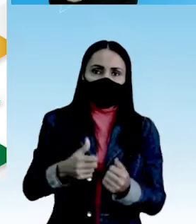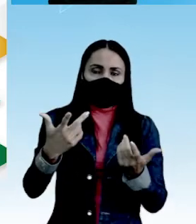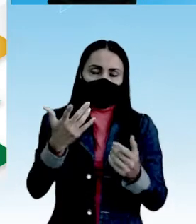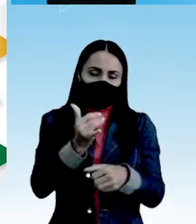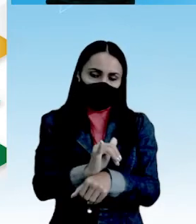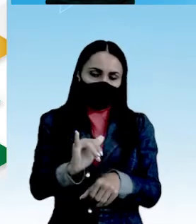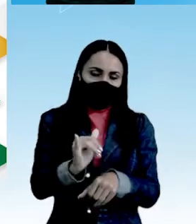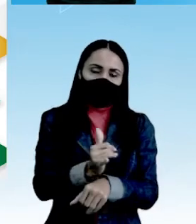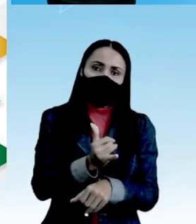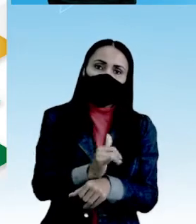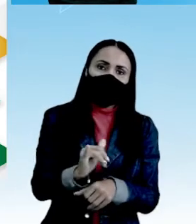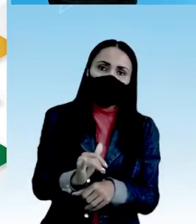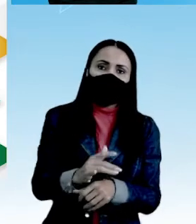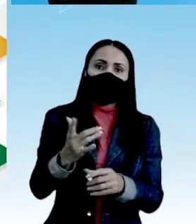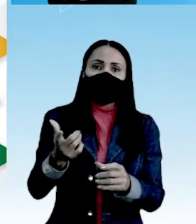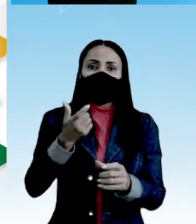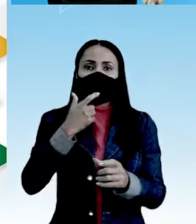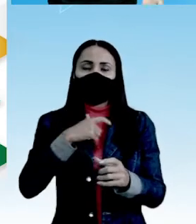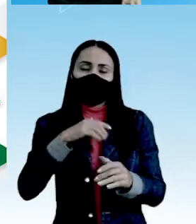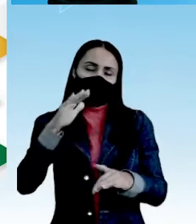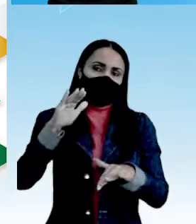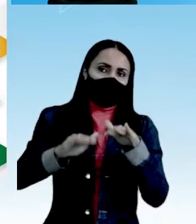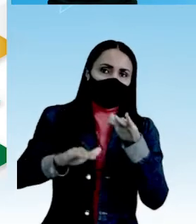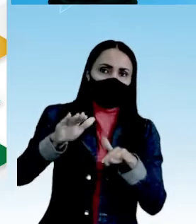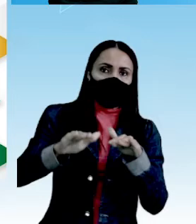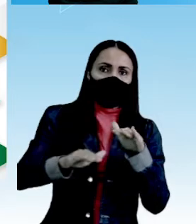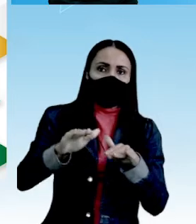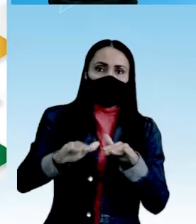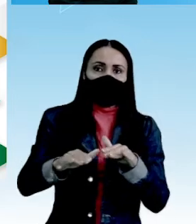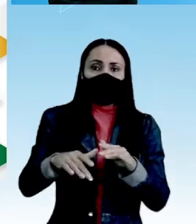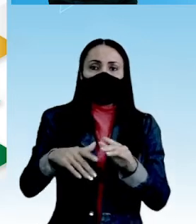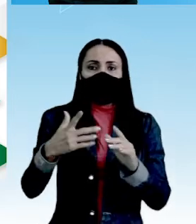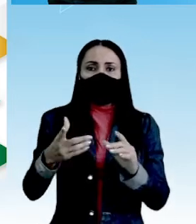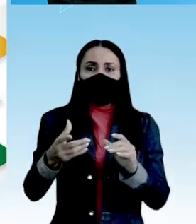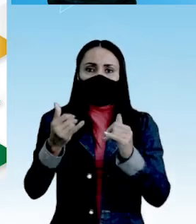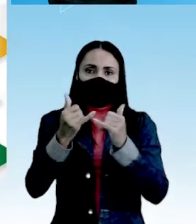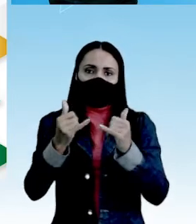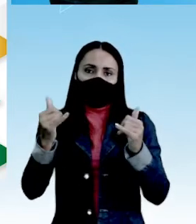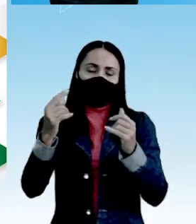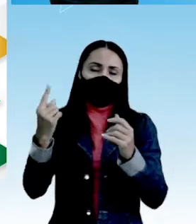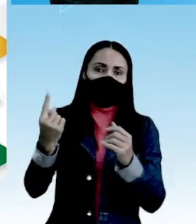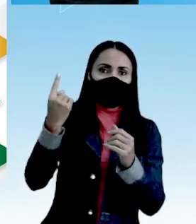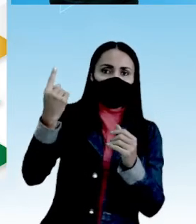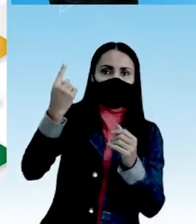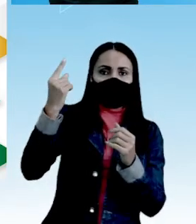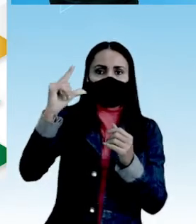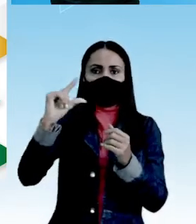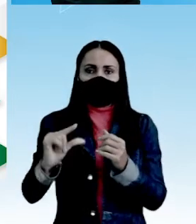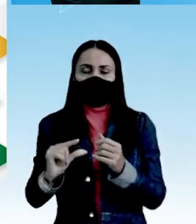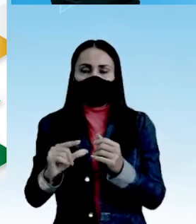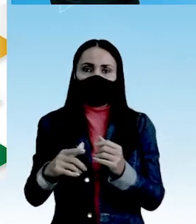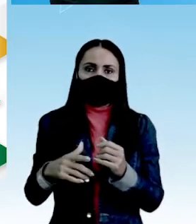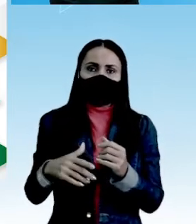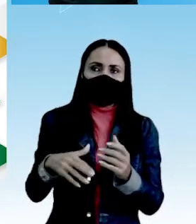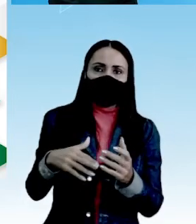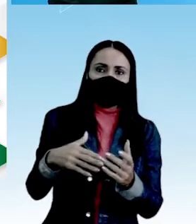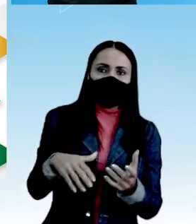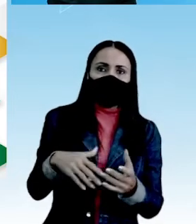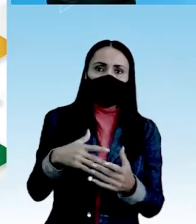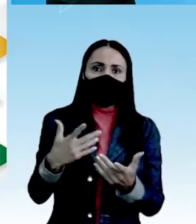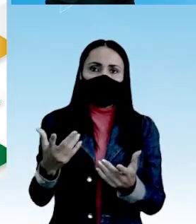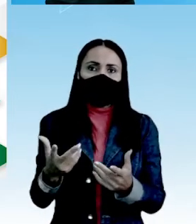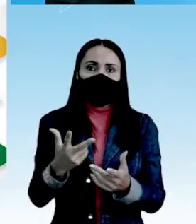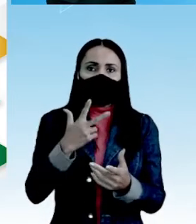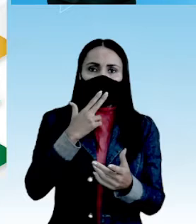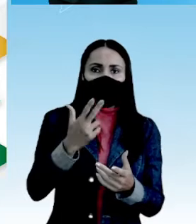voz, dependendo da nota, mais alta ou mais baixa. Então, às vezes a voz sai parece que está